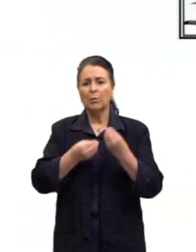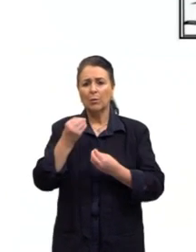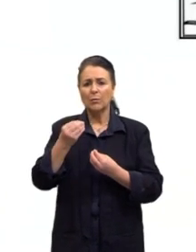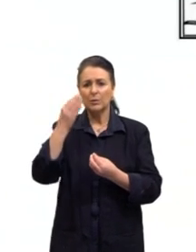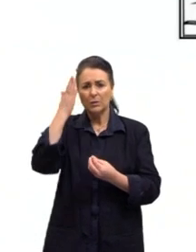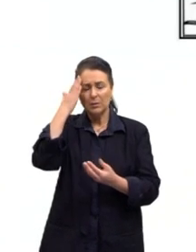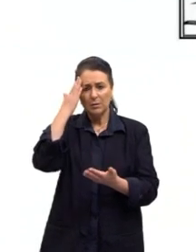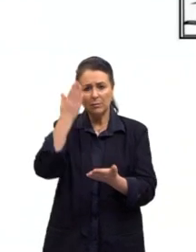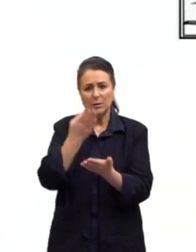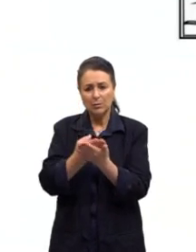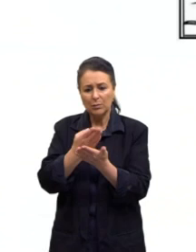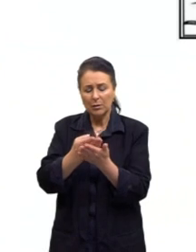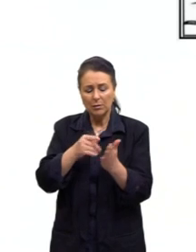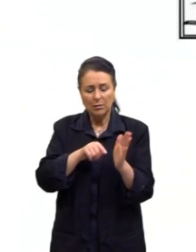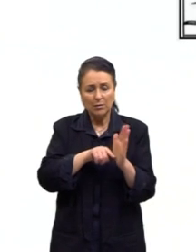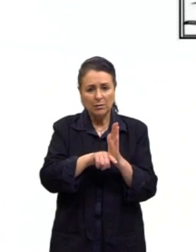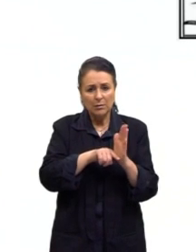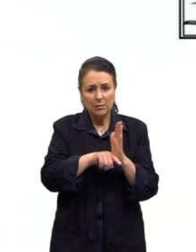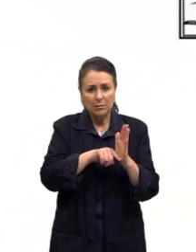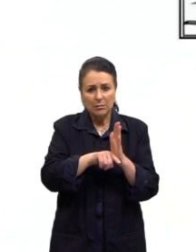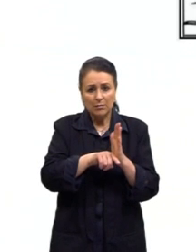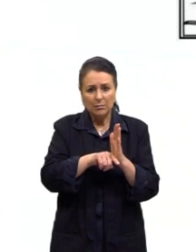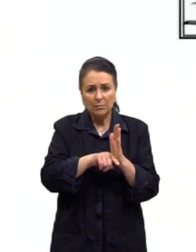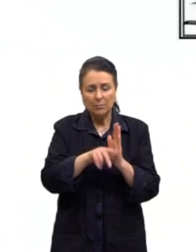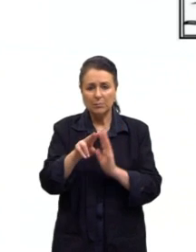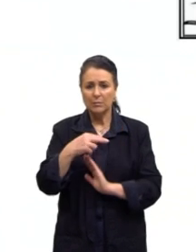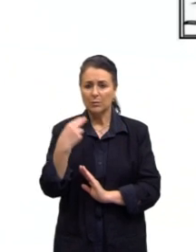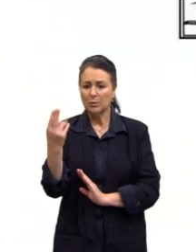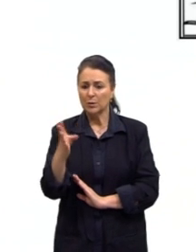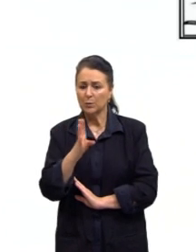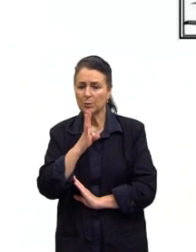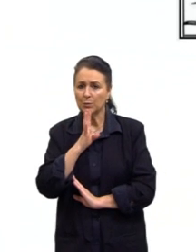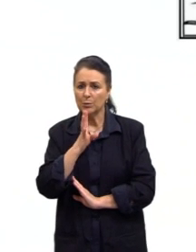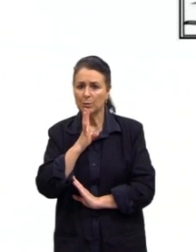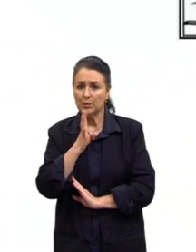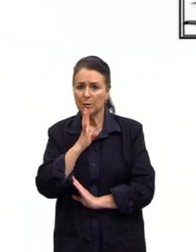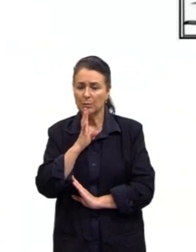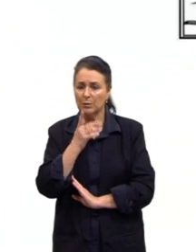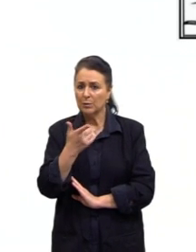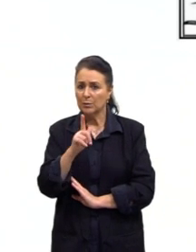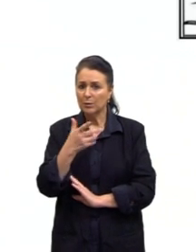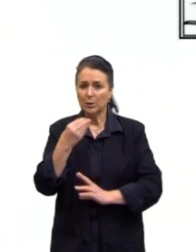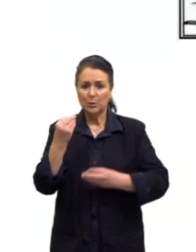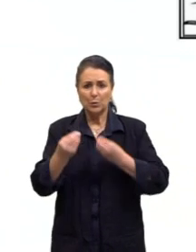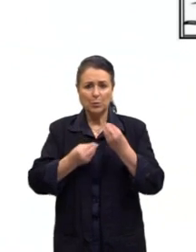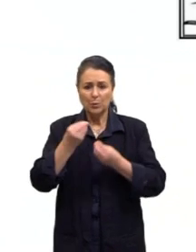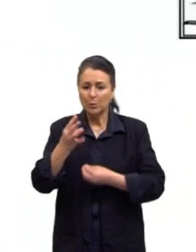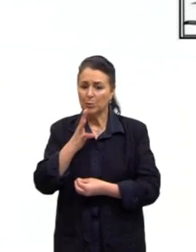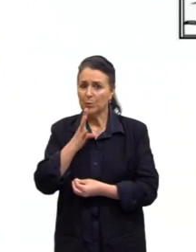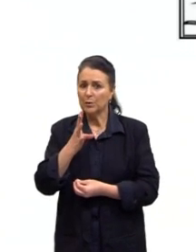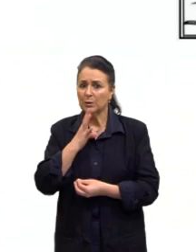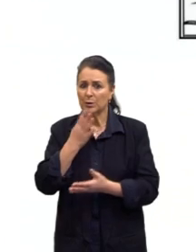estudando a gente vai pesquisando nós não conhecemos e não tem como conhecer todos os friezam